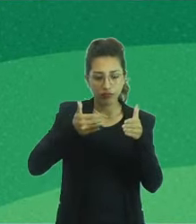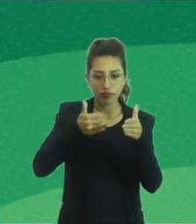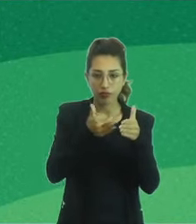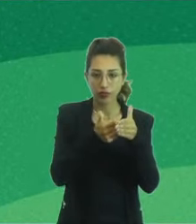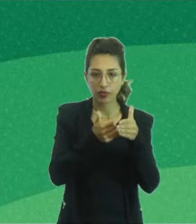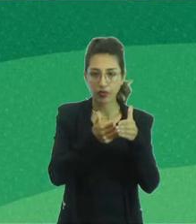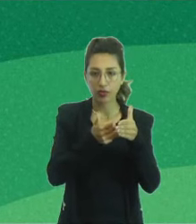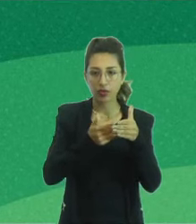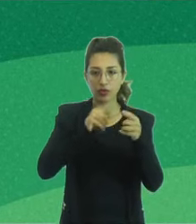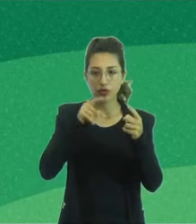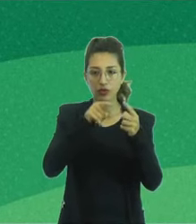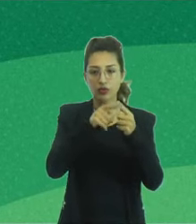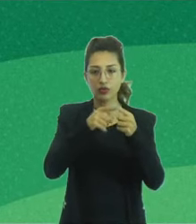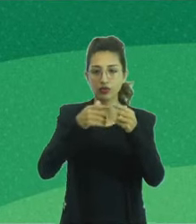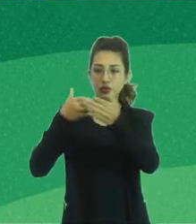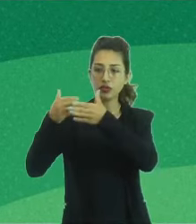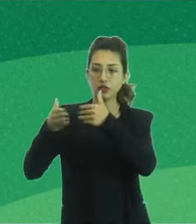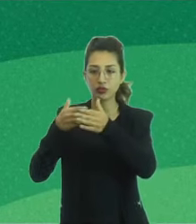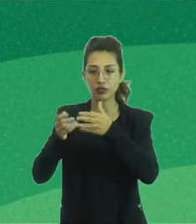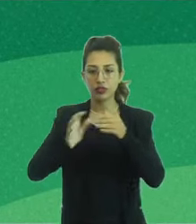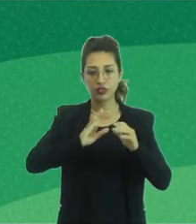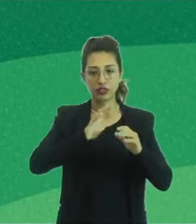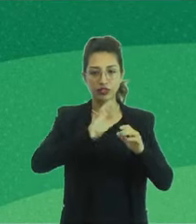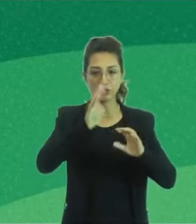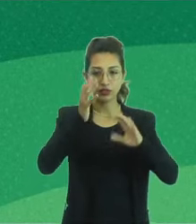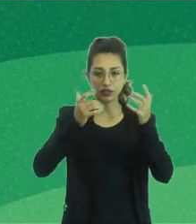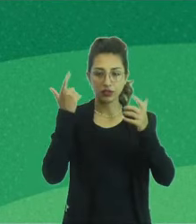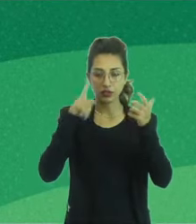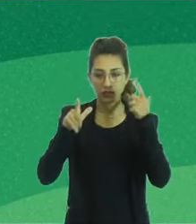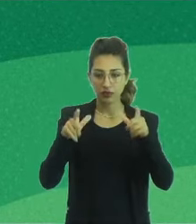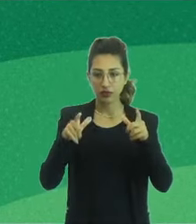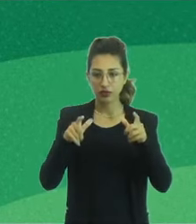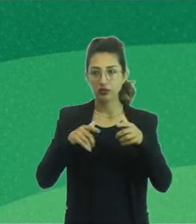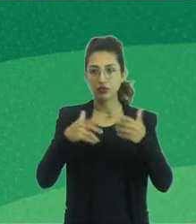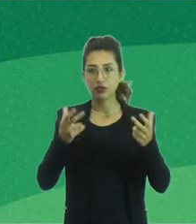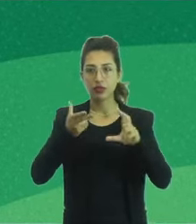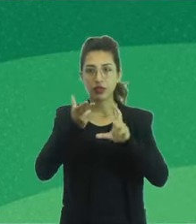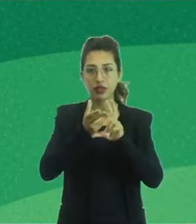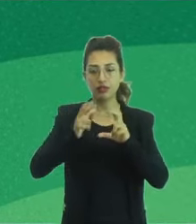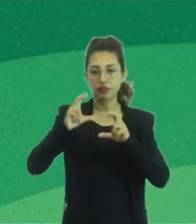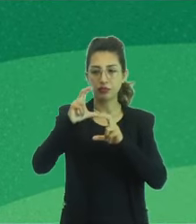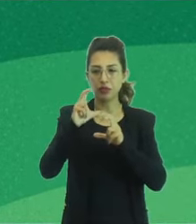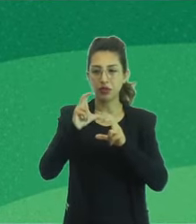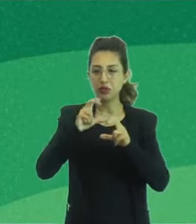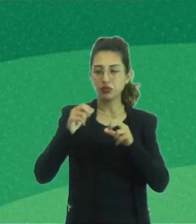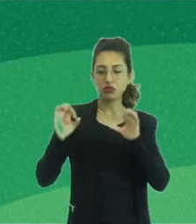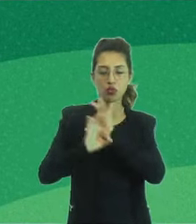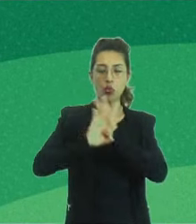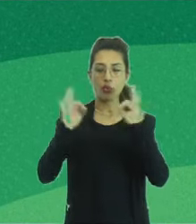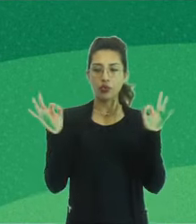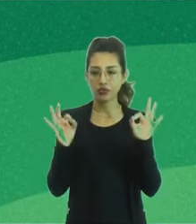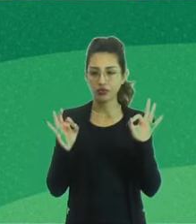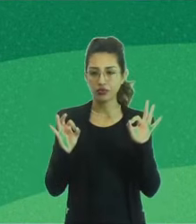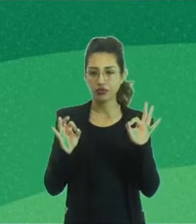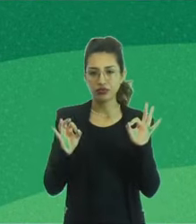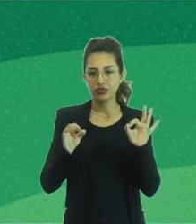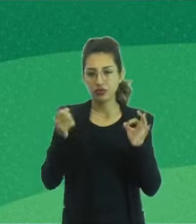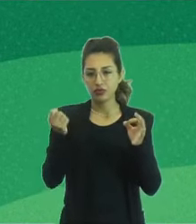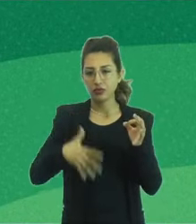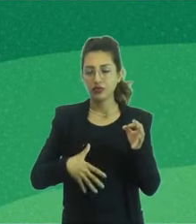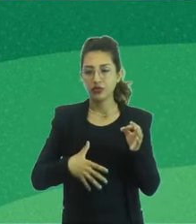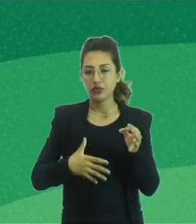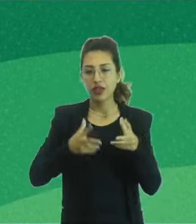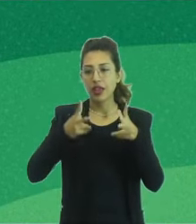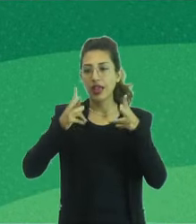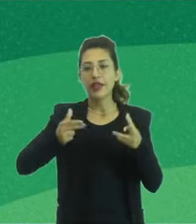qualquer adjetivo que eu atribui a isso ou seja se eu falar nossa Live de pai também é ótima não vale de nada é tipo quando a minha mãe fala nossa meu filho a pessoa mais